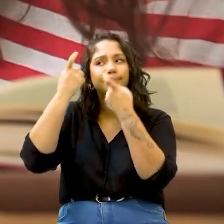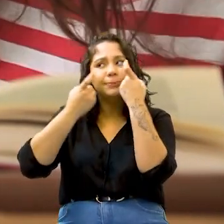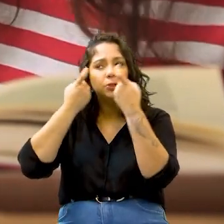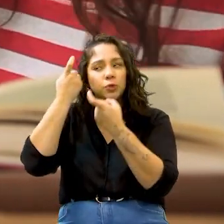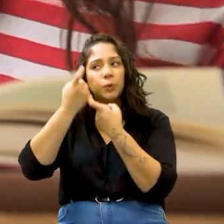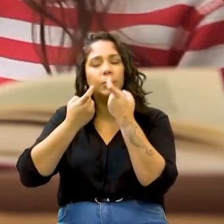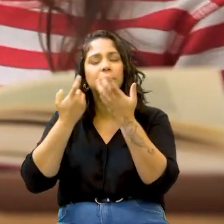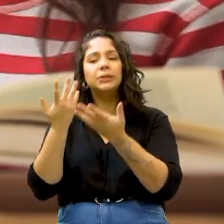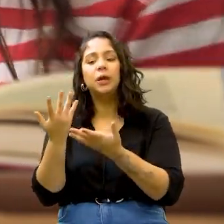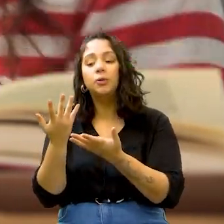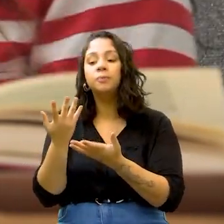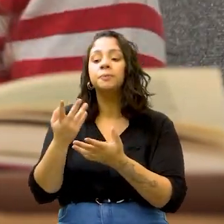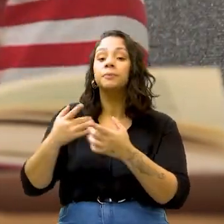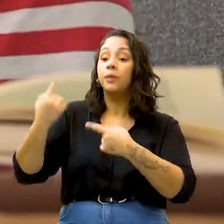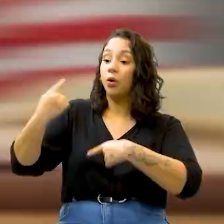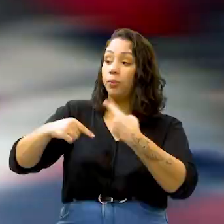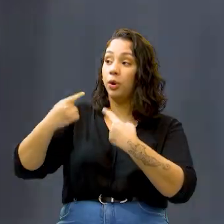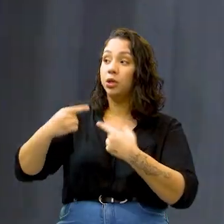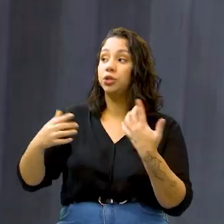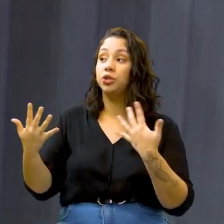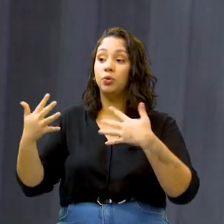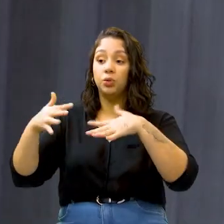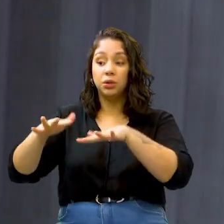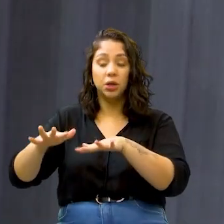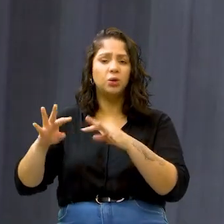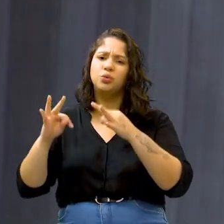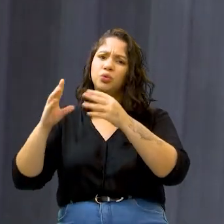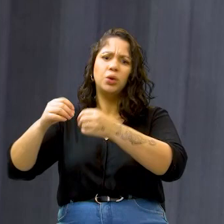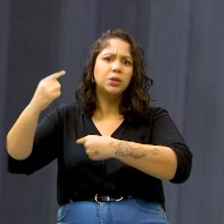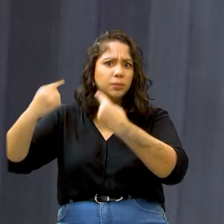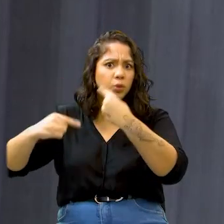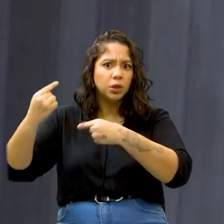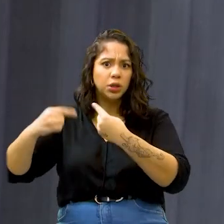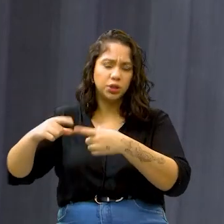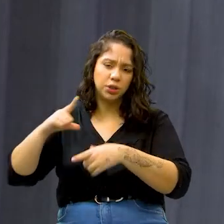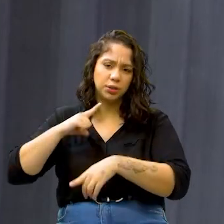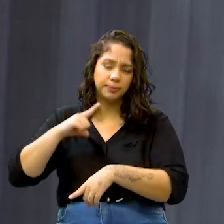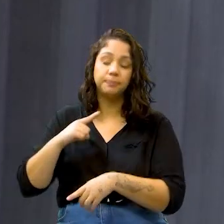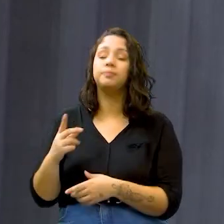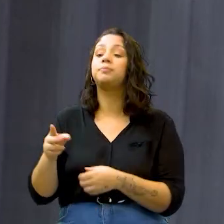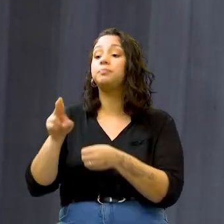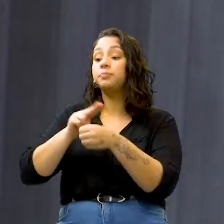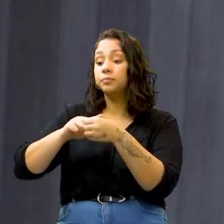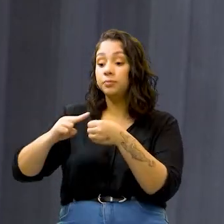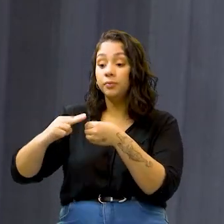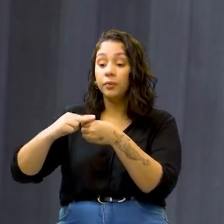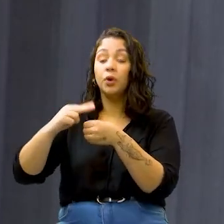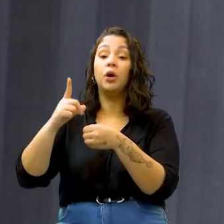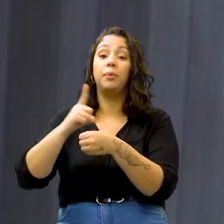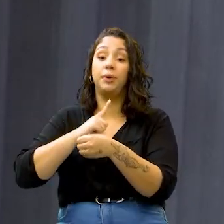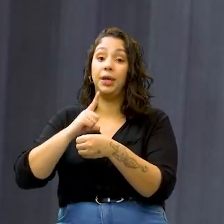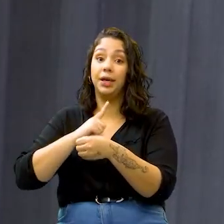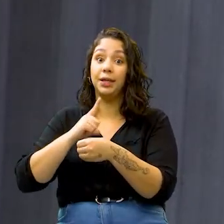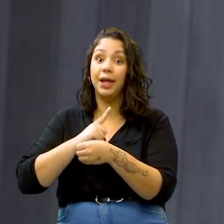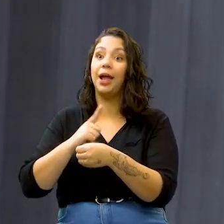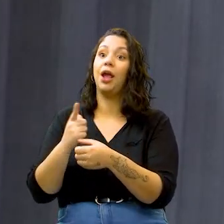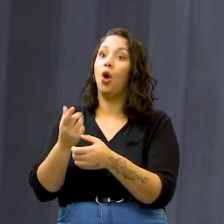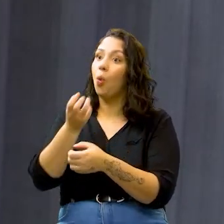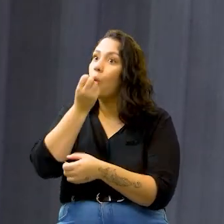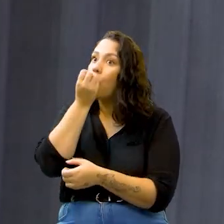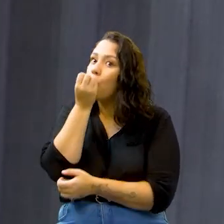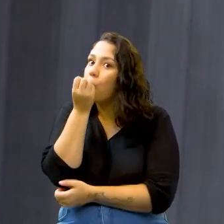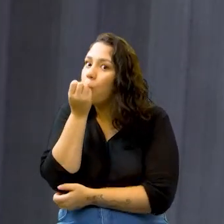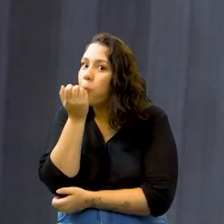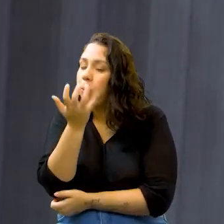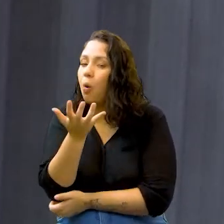nós temos uma preocupação muito grande aqui políticas de inclusão com todas as políticas que temos né e a Unicamp tem um gargalo